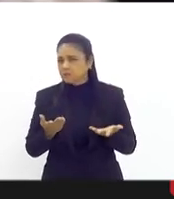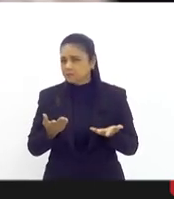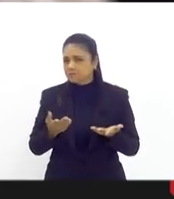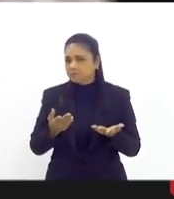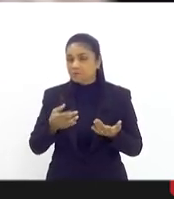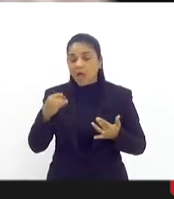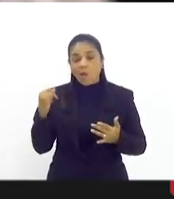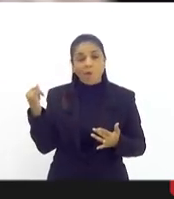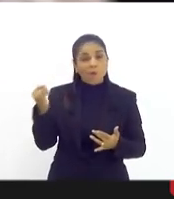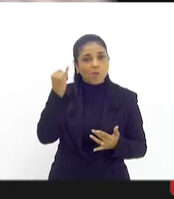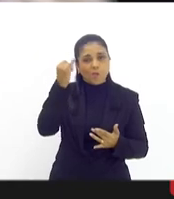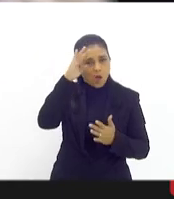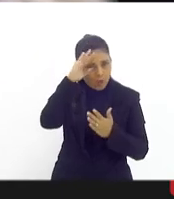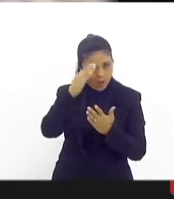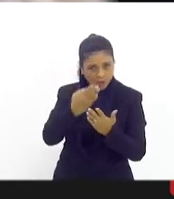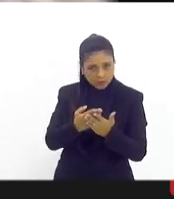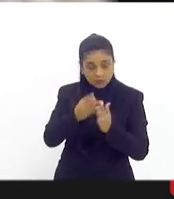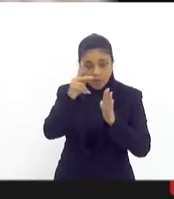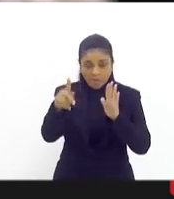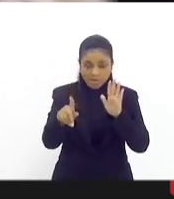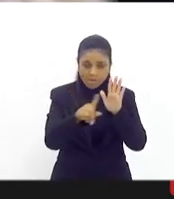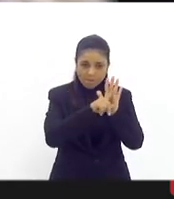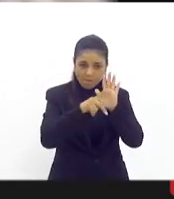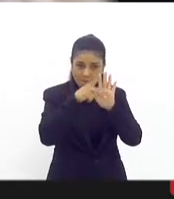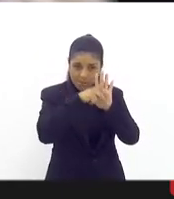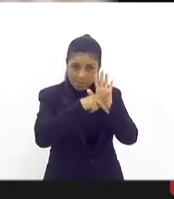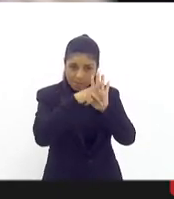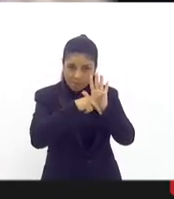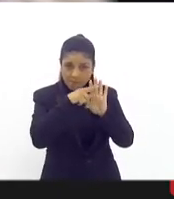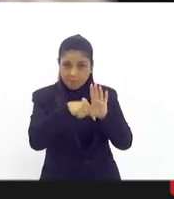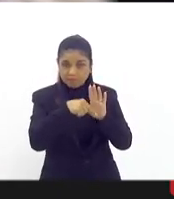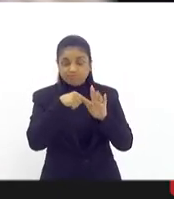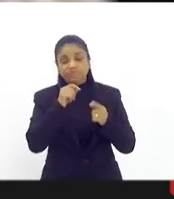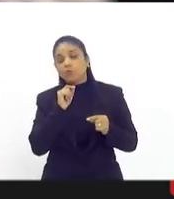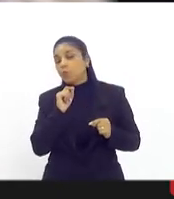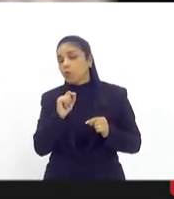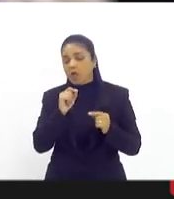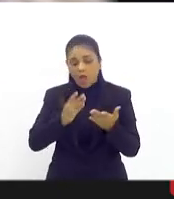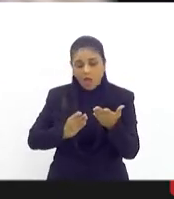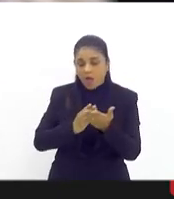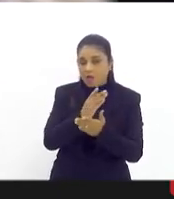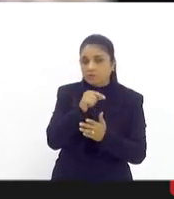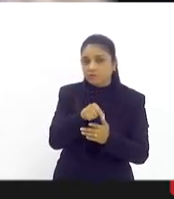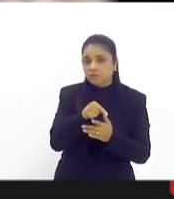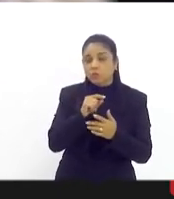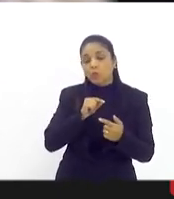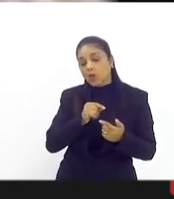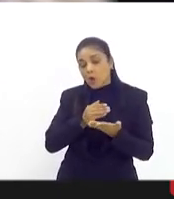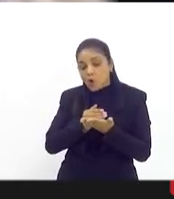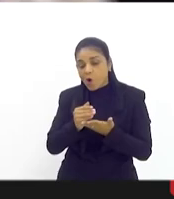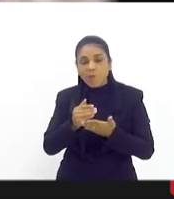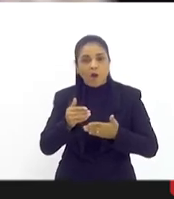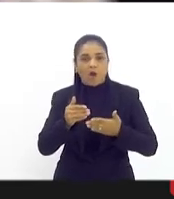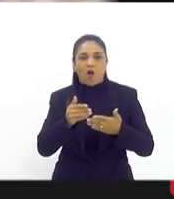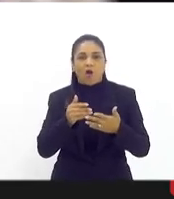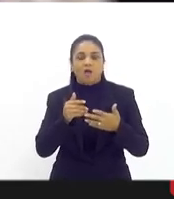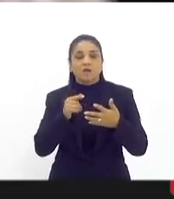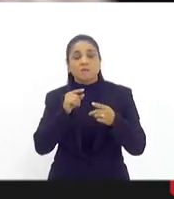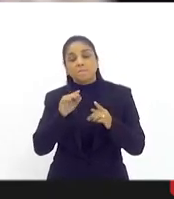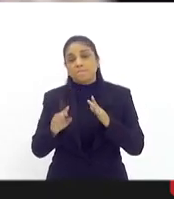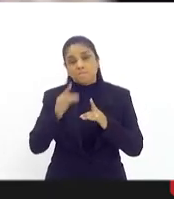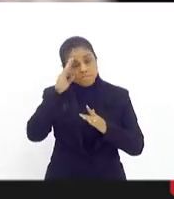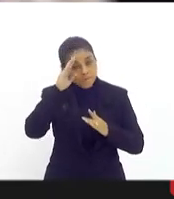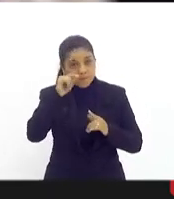mais importante é ter esse projeto aprovado, é fundamental, é vital que a gente parta de algum lugar. E a gente já partir indo para as escolas de